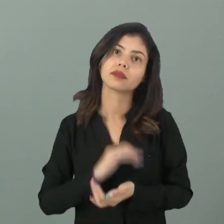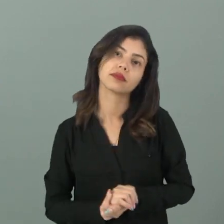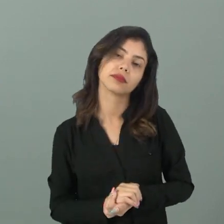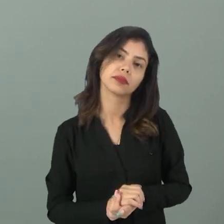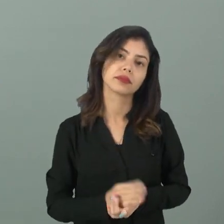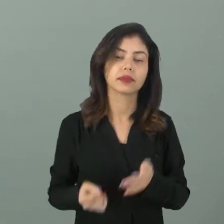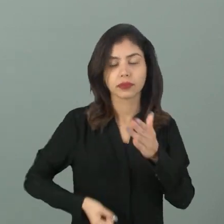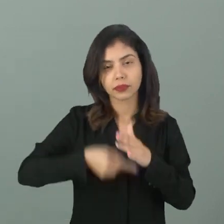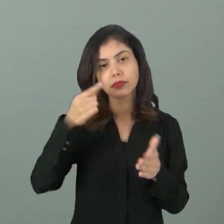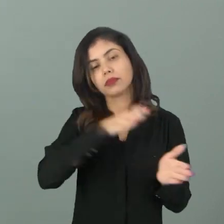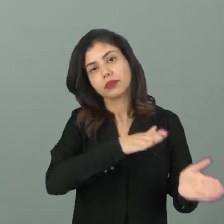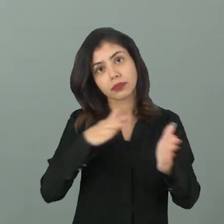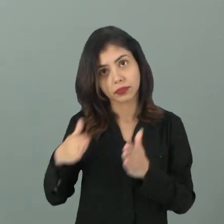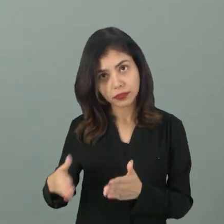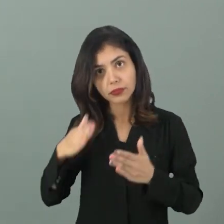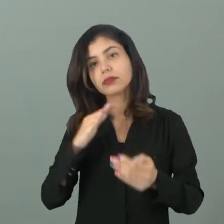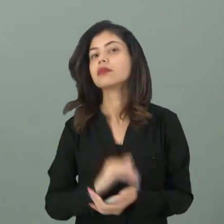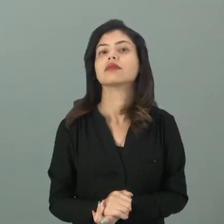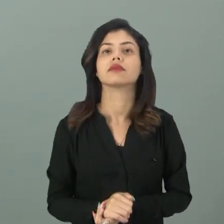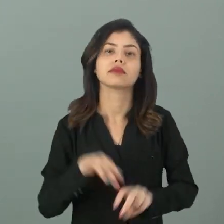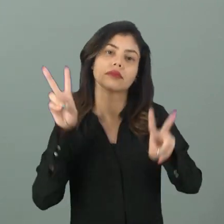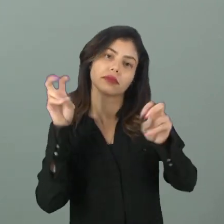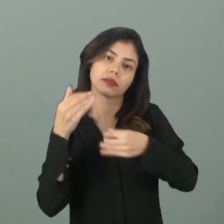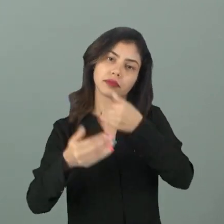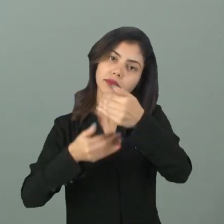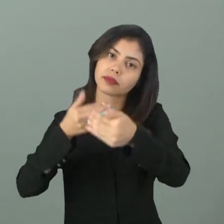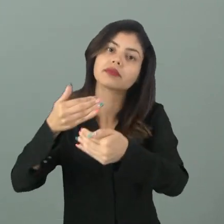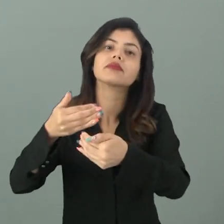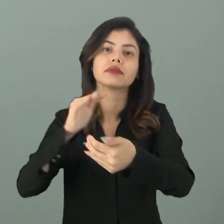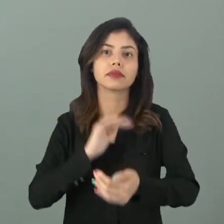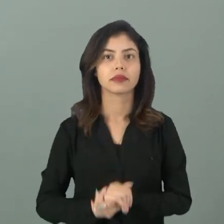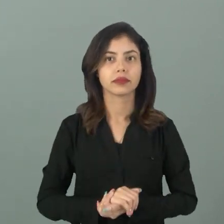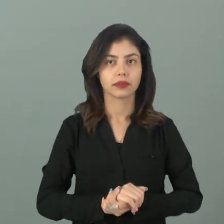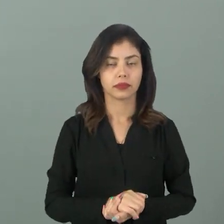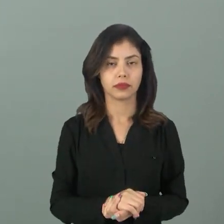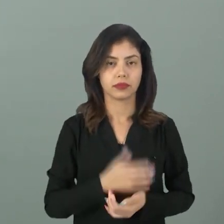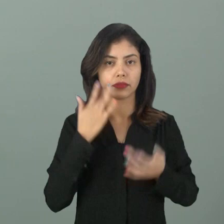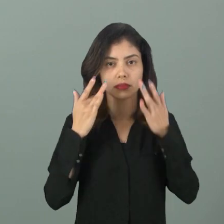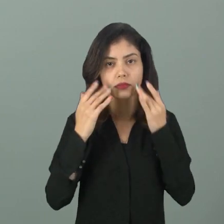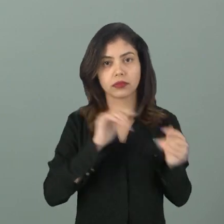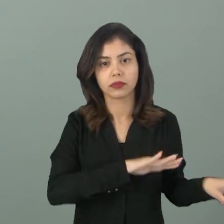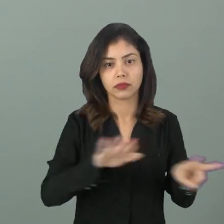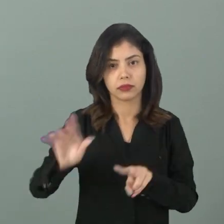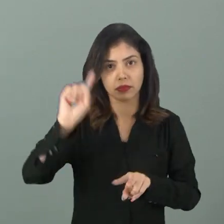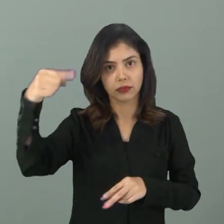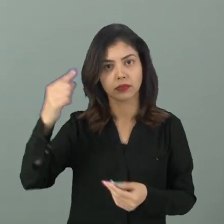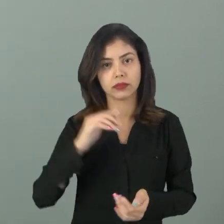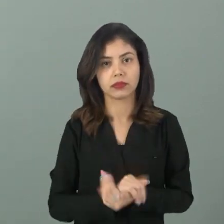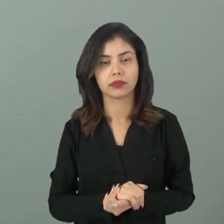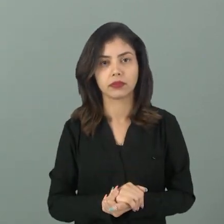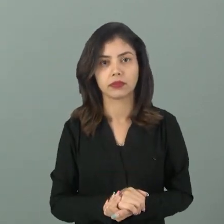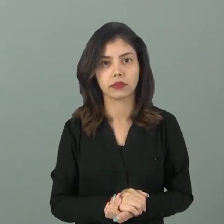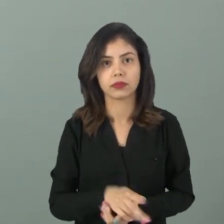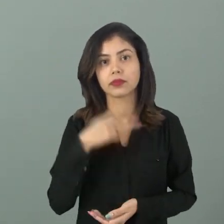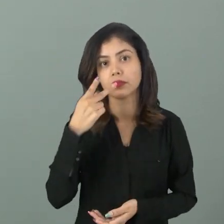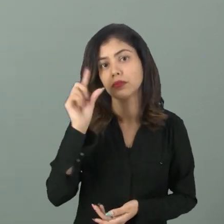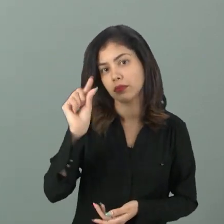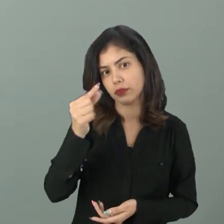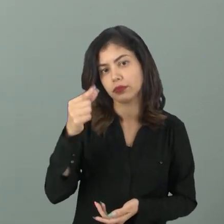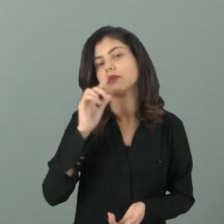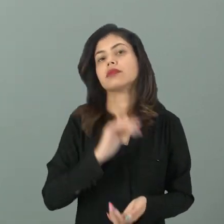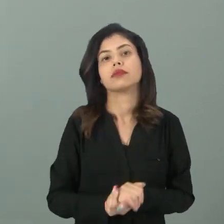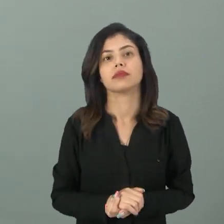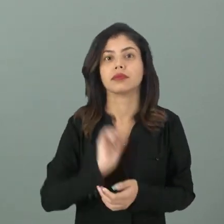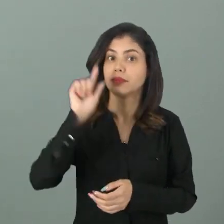essa foi a primeira parte, né, sobre a evolução do teatro, e semana que vem nós vamos falar mais um